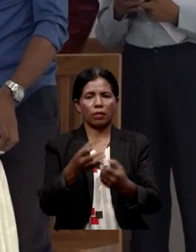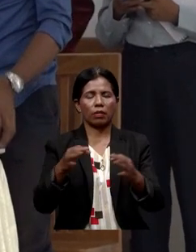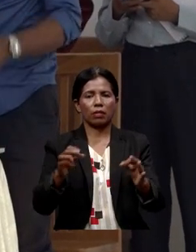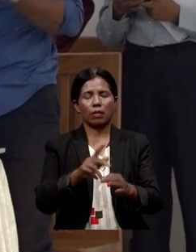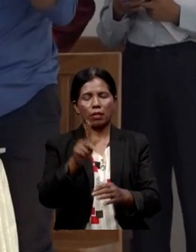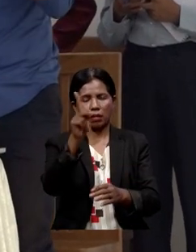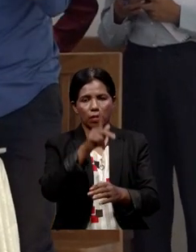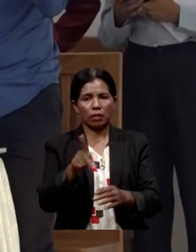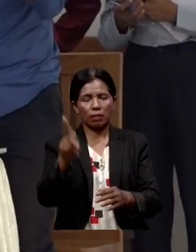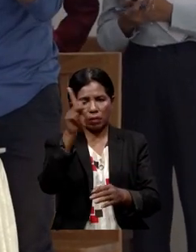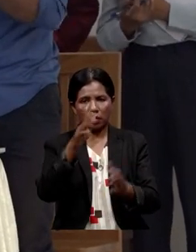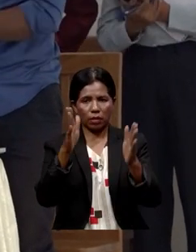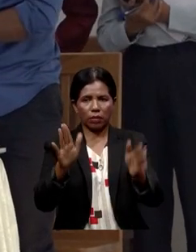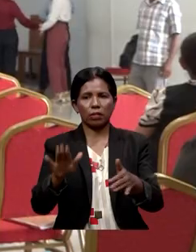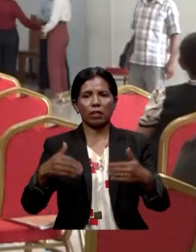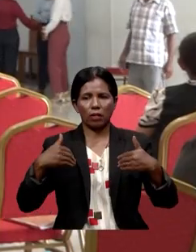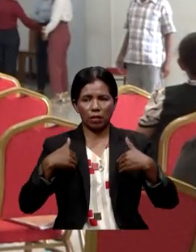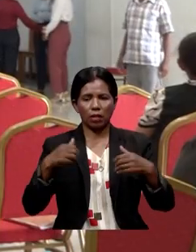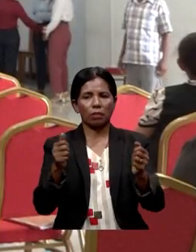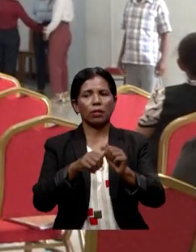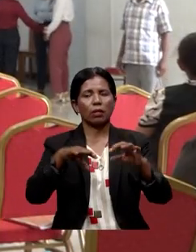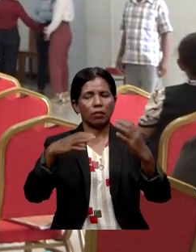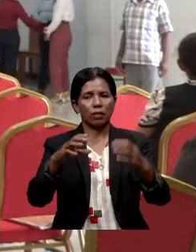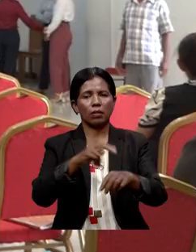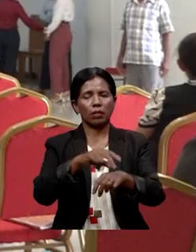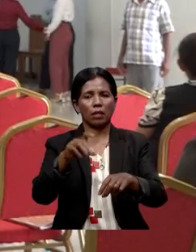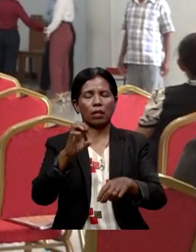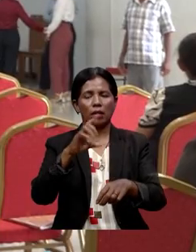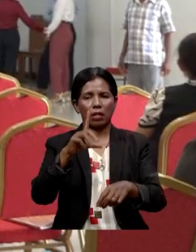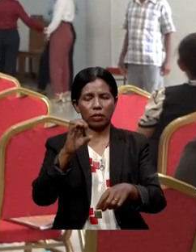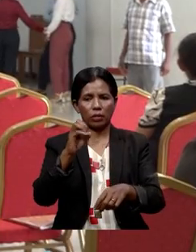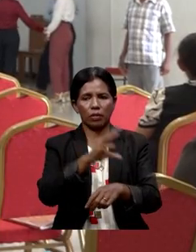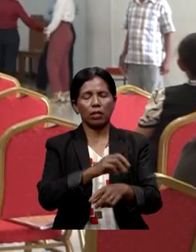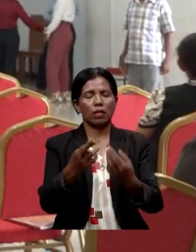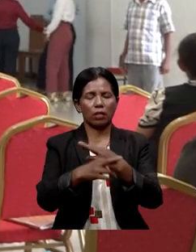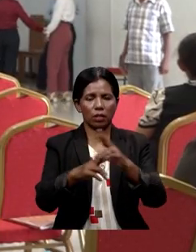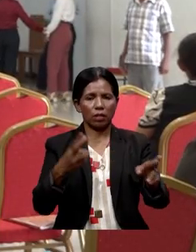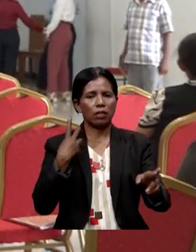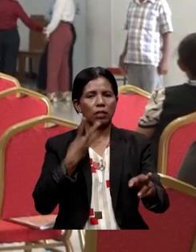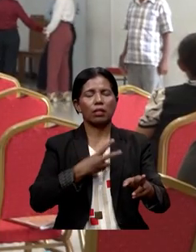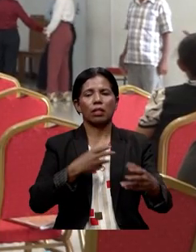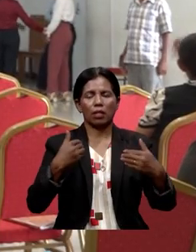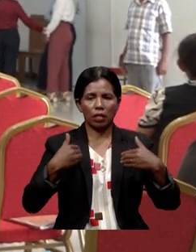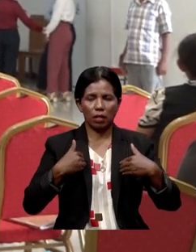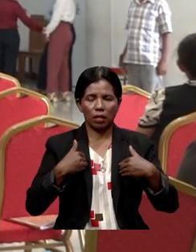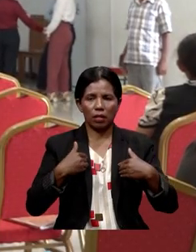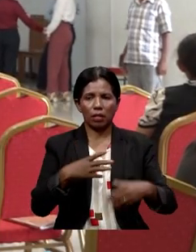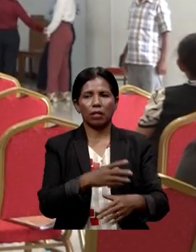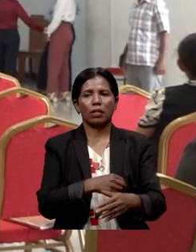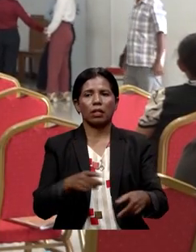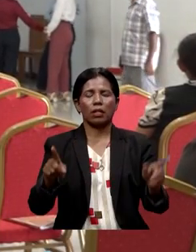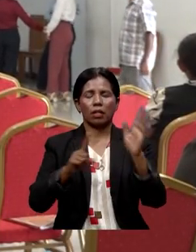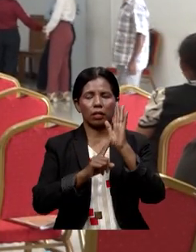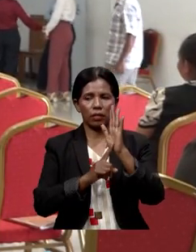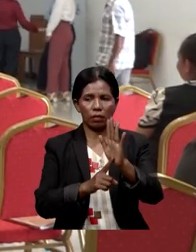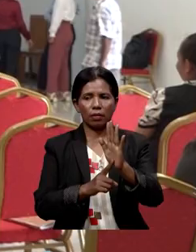será iana a mucho con comisión nacional de elecciones y resultado no veita iha y da se iha seminar y ha